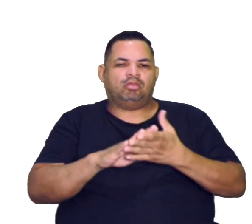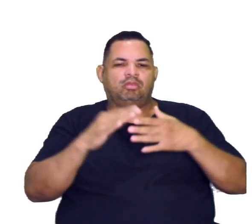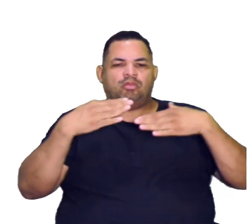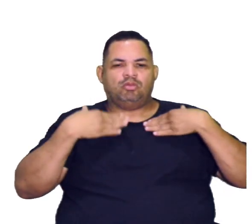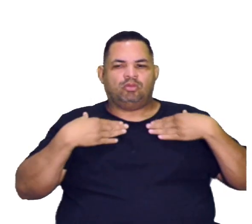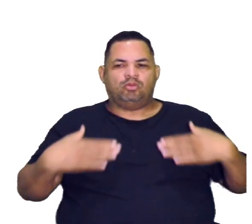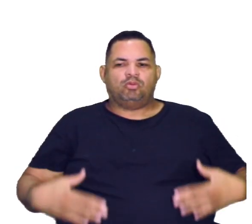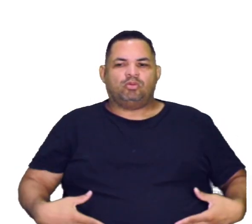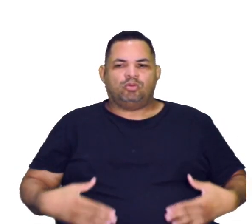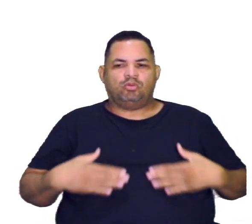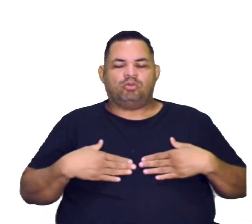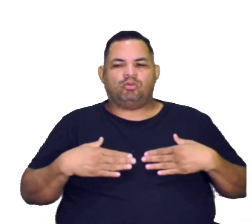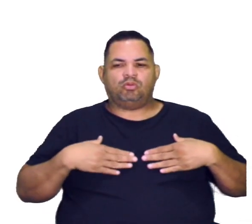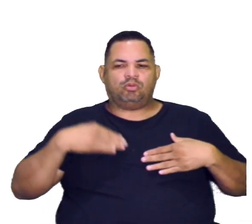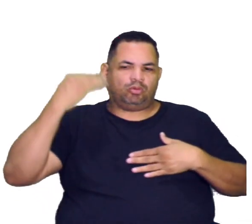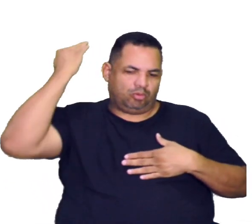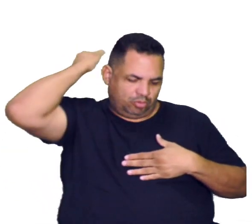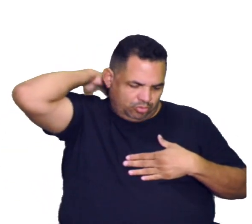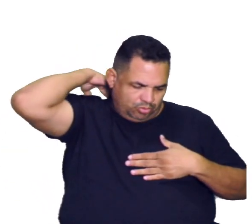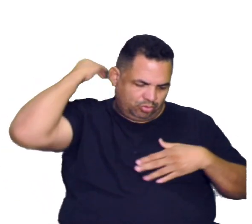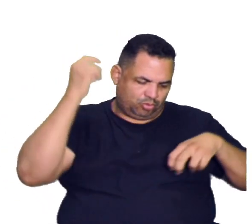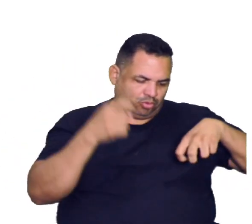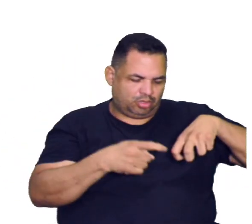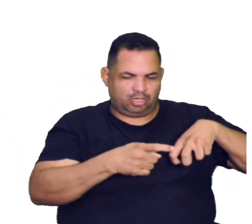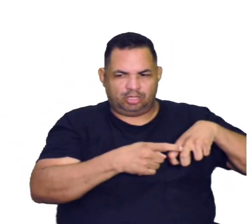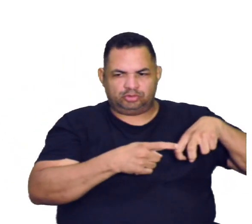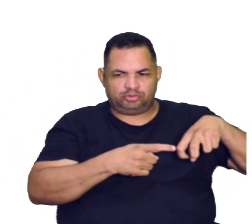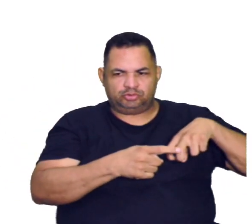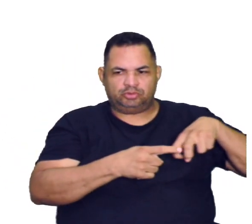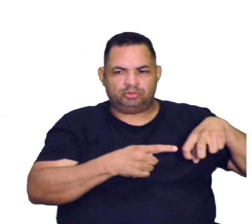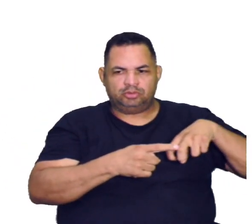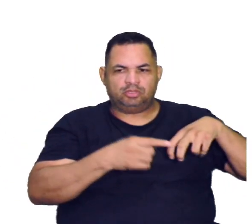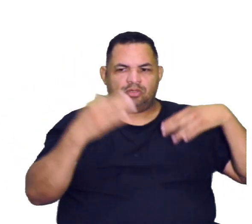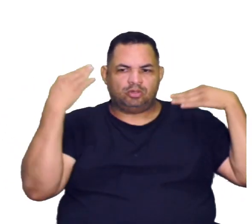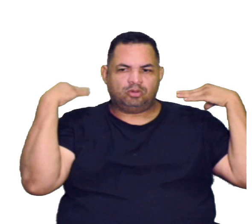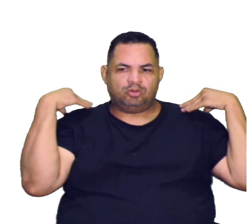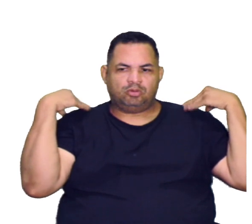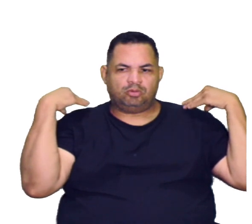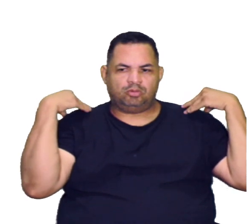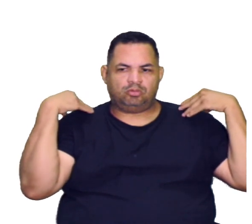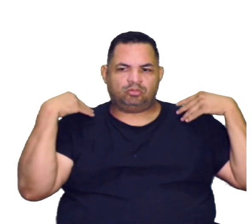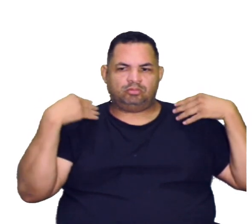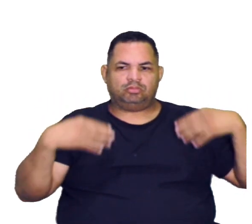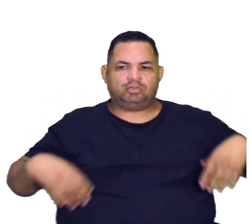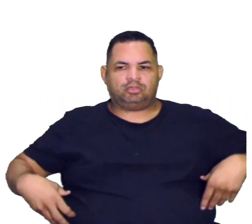locais do meu corpo, como coluna, joelhos, ombros e quadril. Tudo bem?